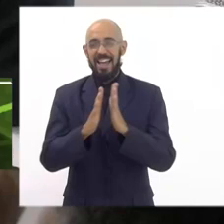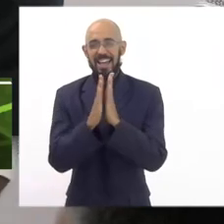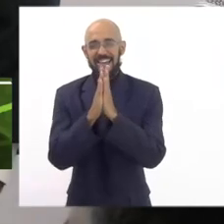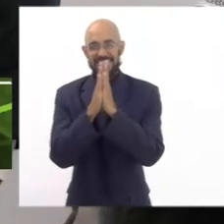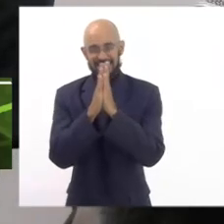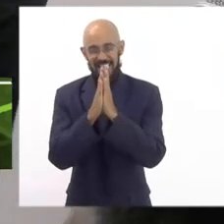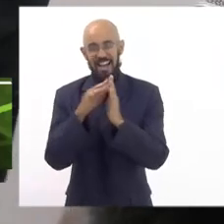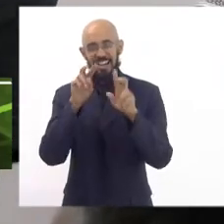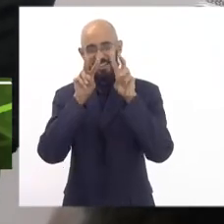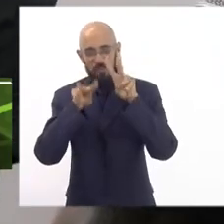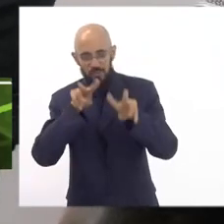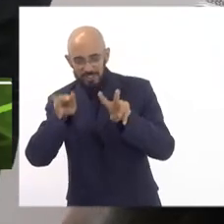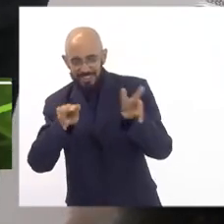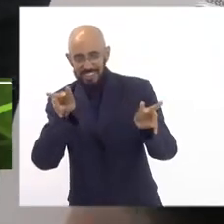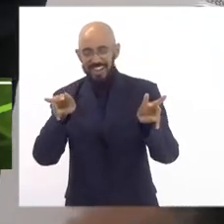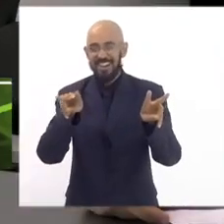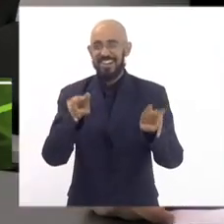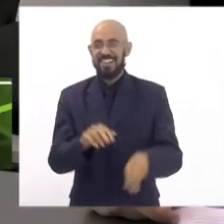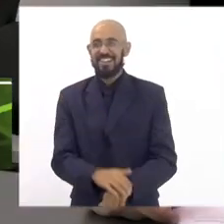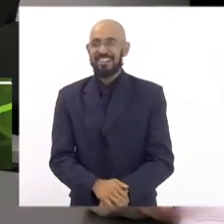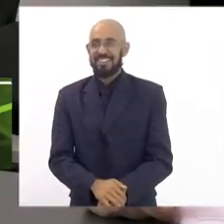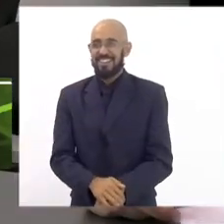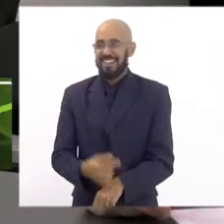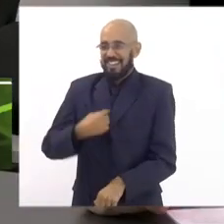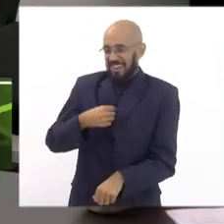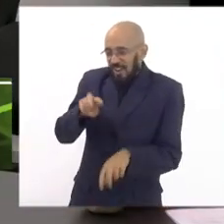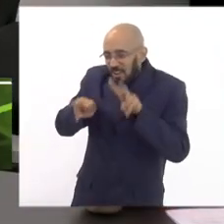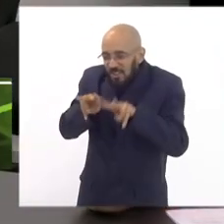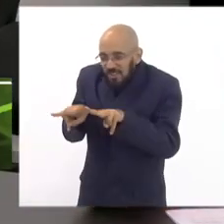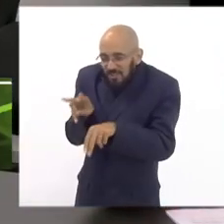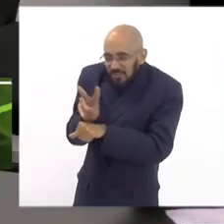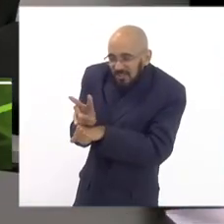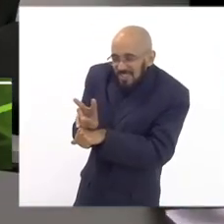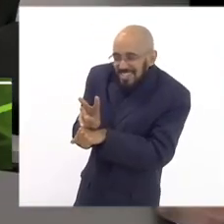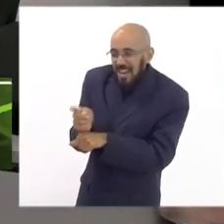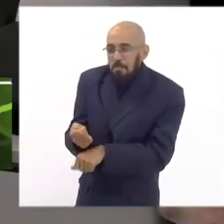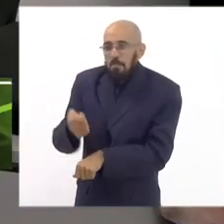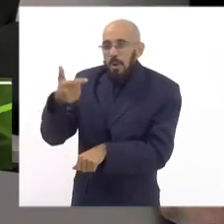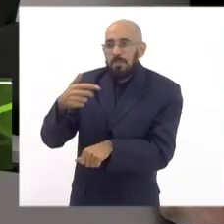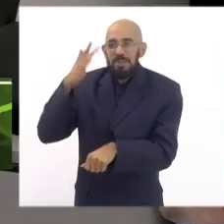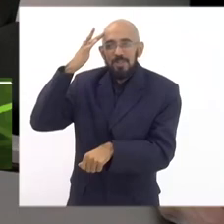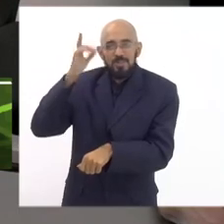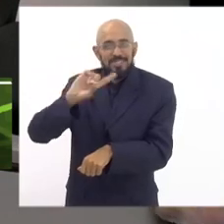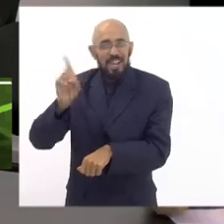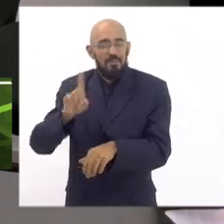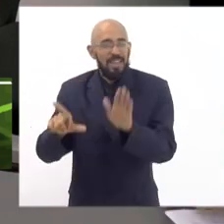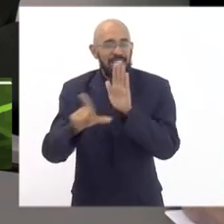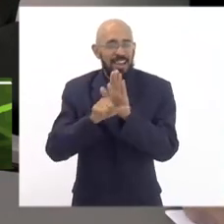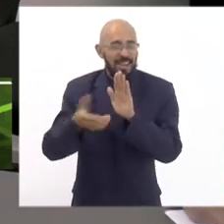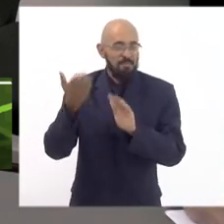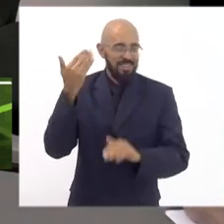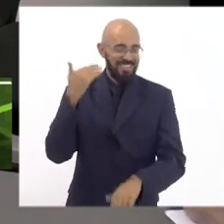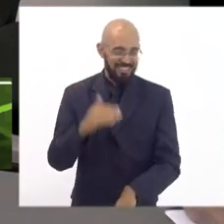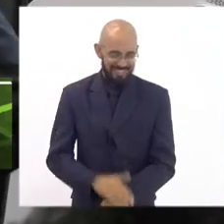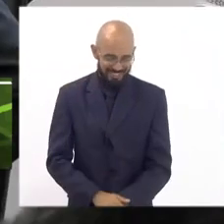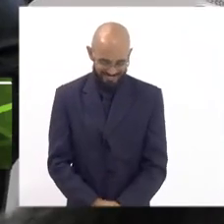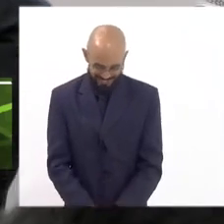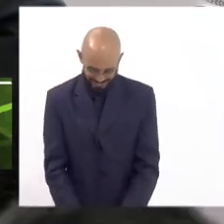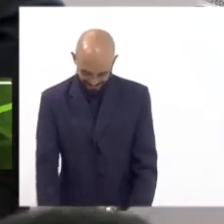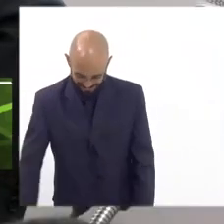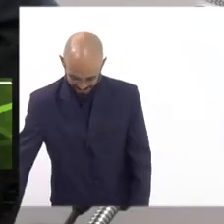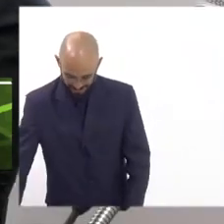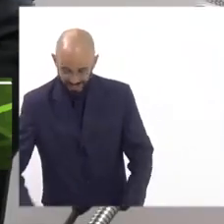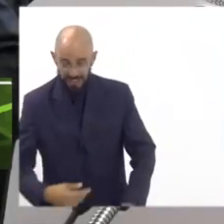Projeto de lei número 3. Nesse 3. Caso, eu vigiei pouco, porque não trouxe o conhecimento dessa outra lei, entendeu? Projeto